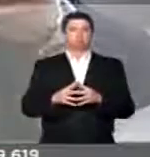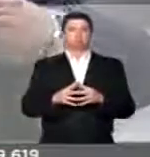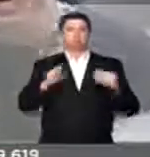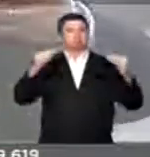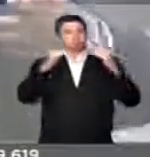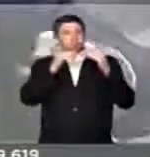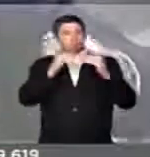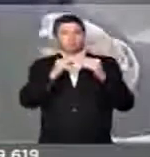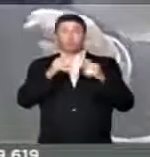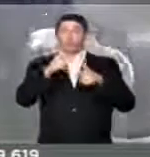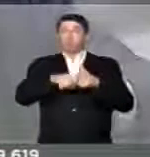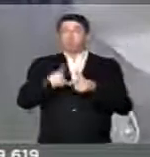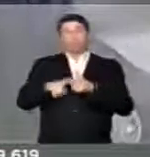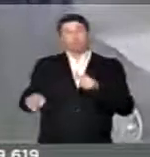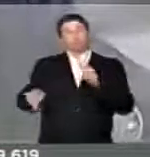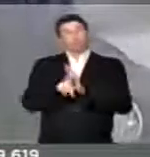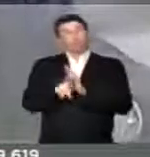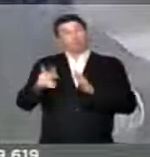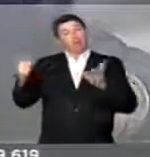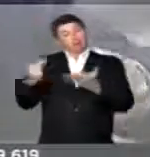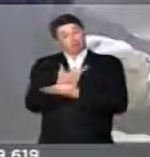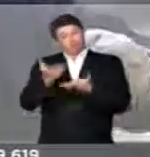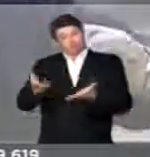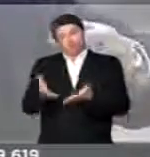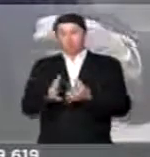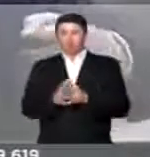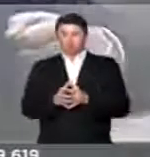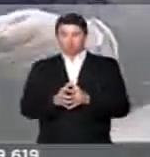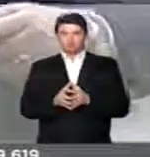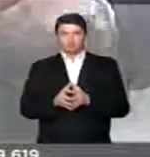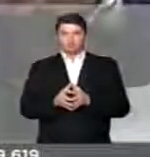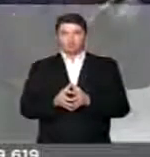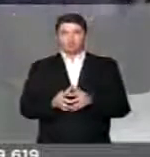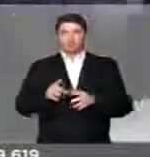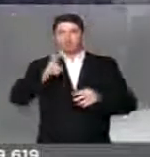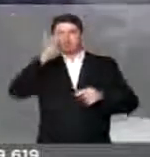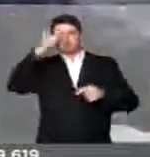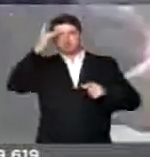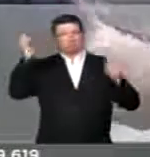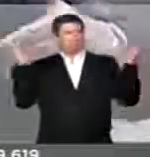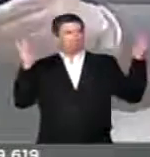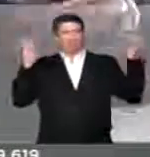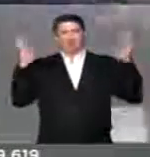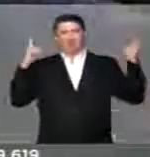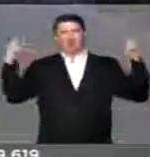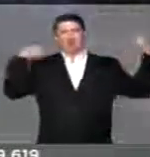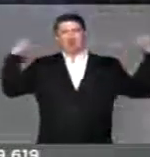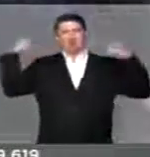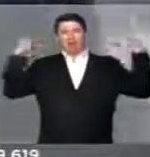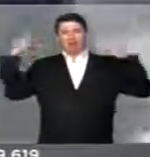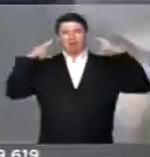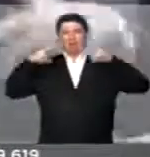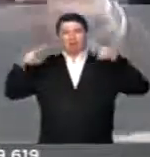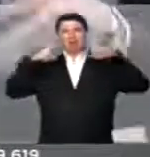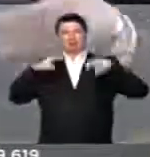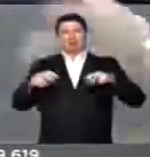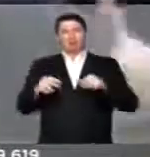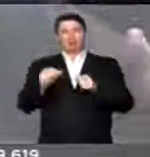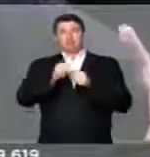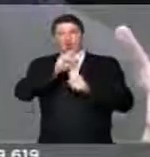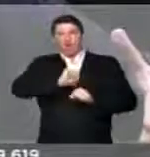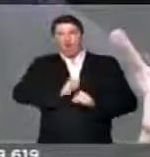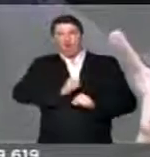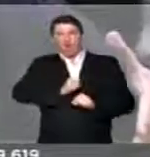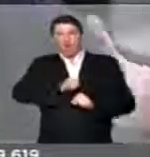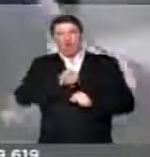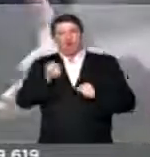condizente com a gravidade que o momento representar. E a gente via a gente de tudo que é lado, ofendendo, destilando